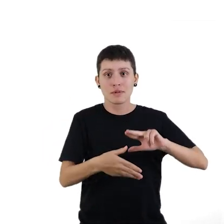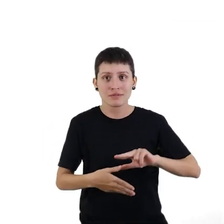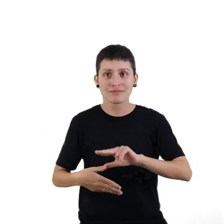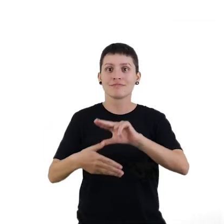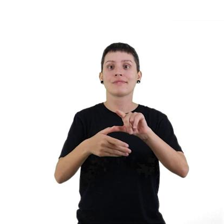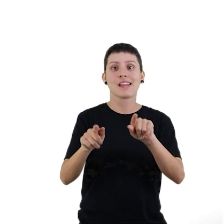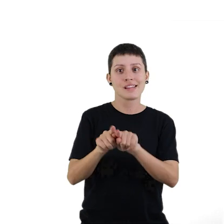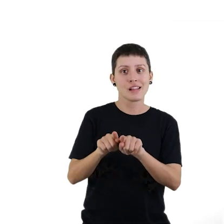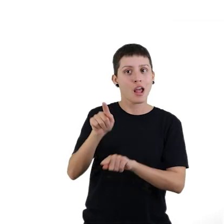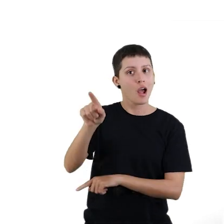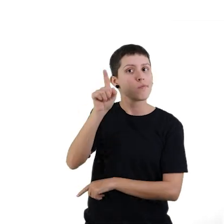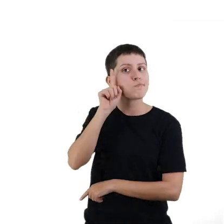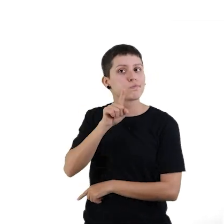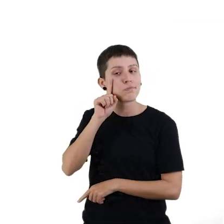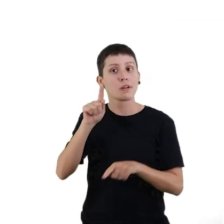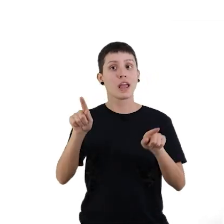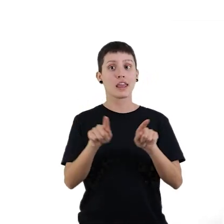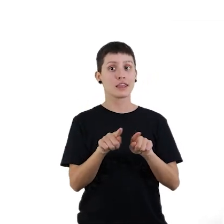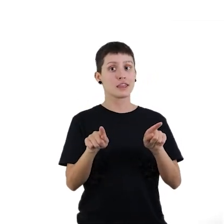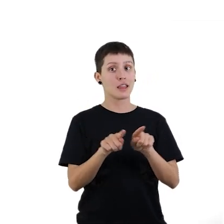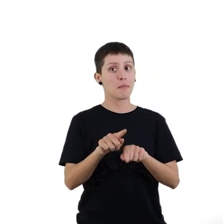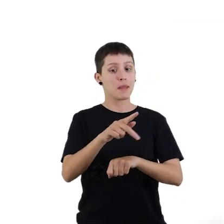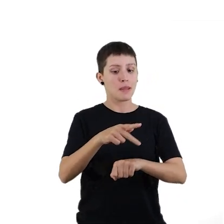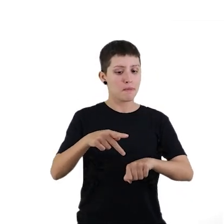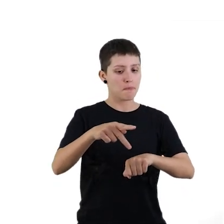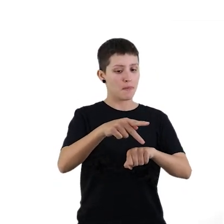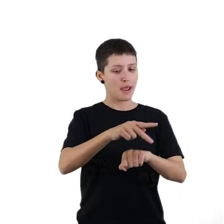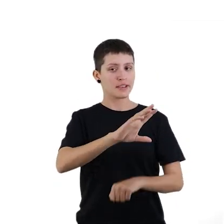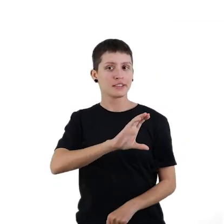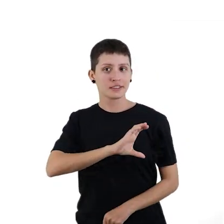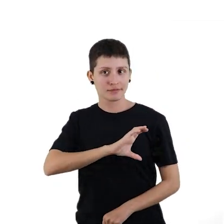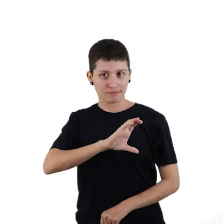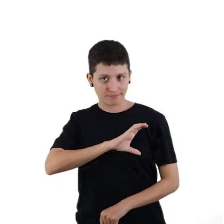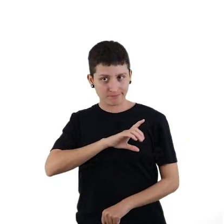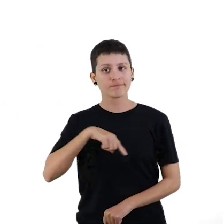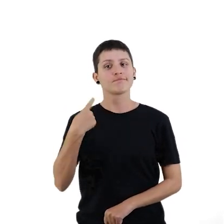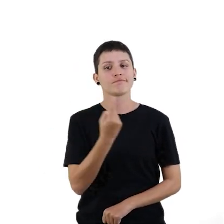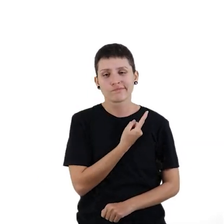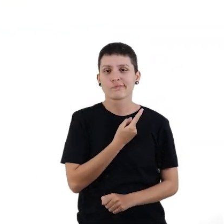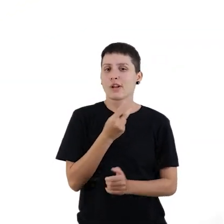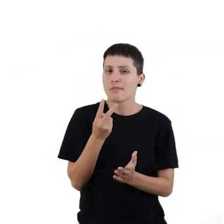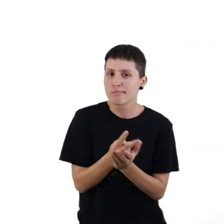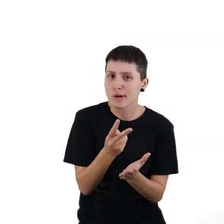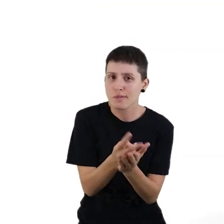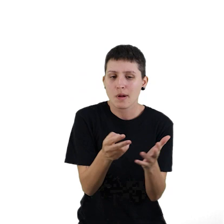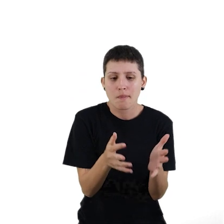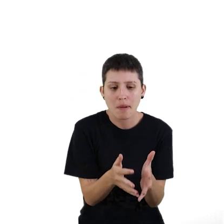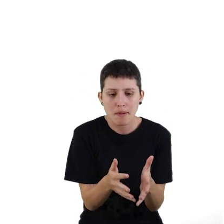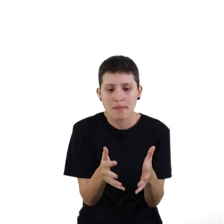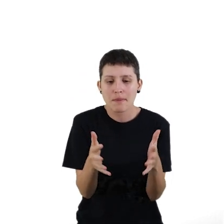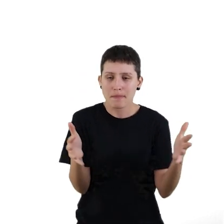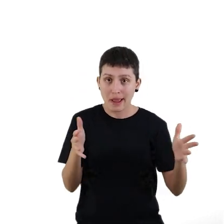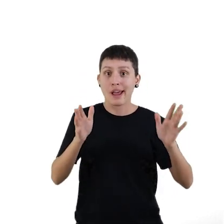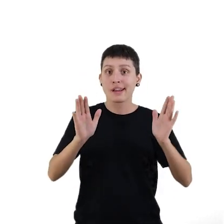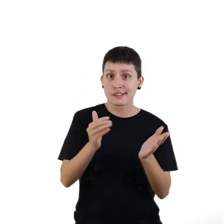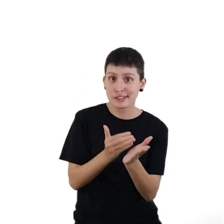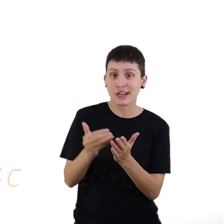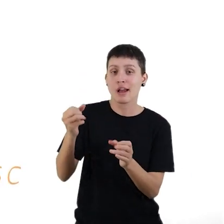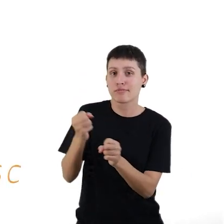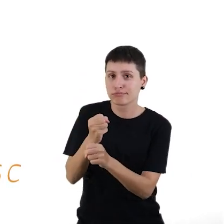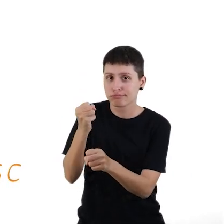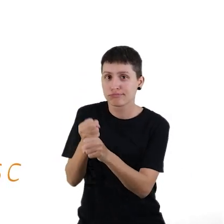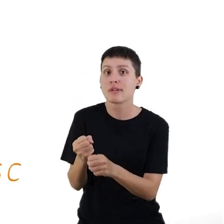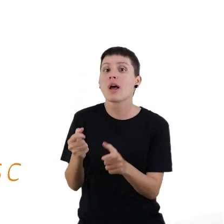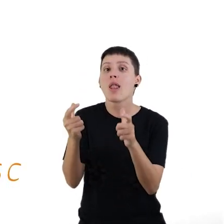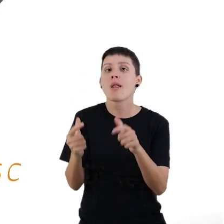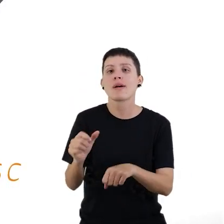Estados Unidos e Canadá. Continuamos a expansão, iniciamos a construção do novo parque industrial em Paulo Lopes,